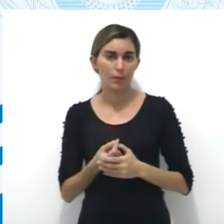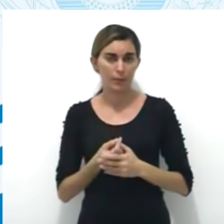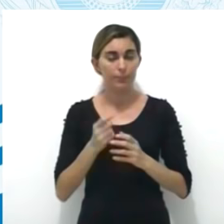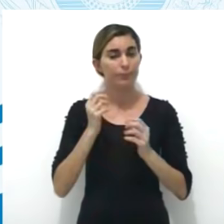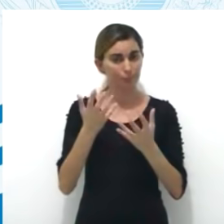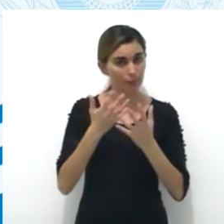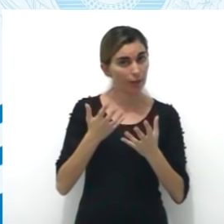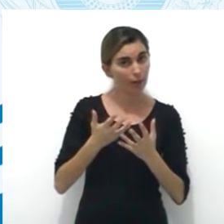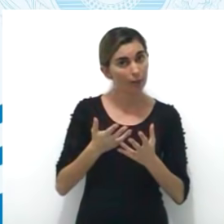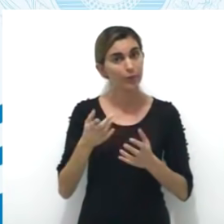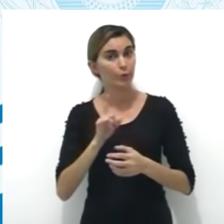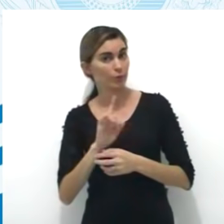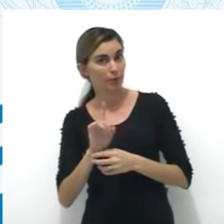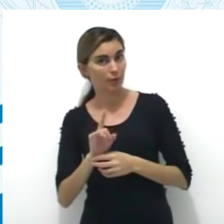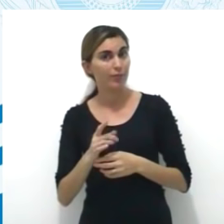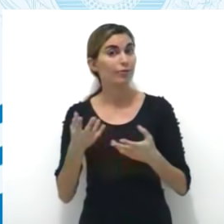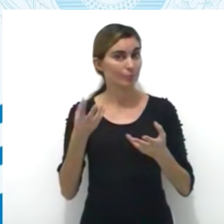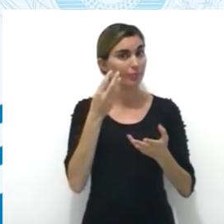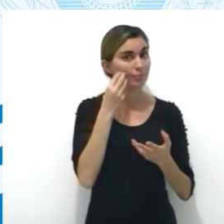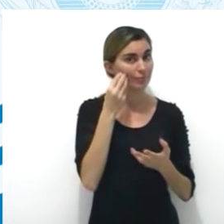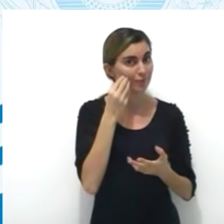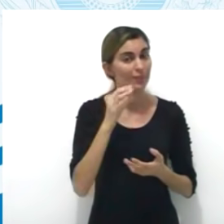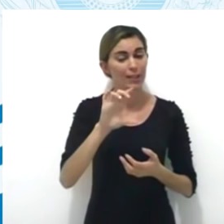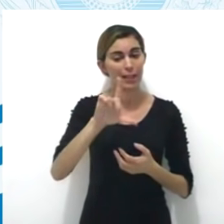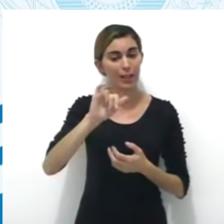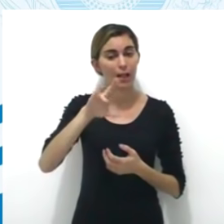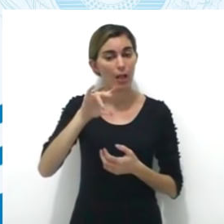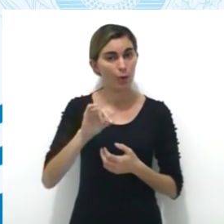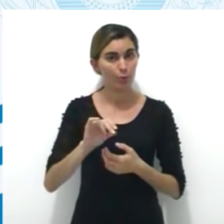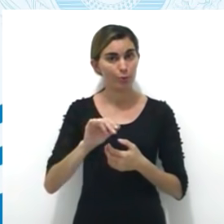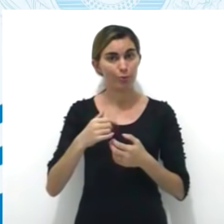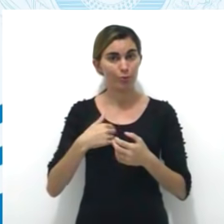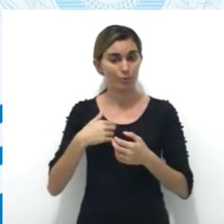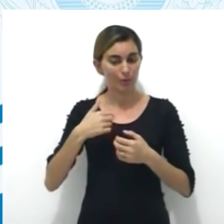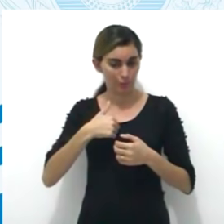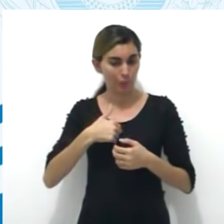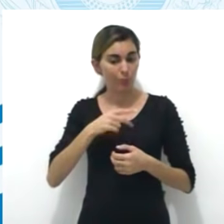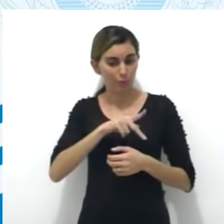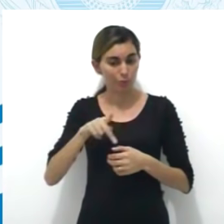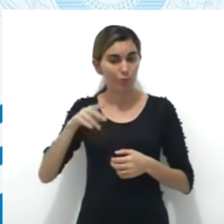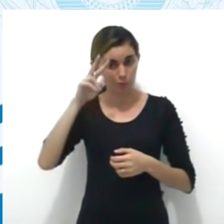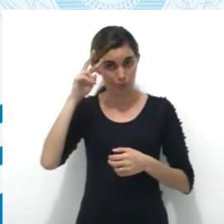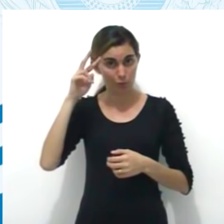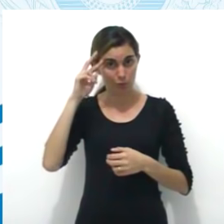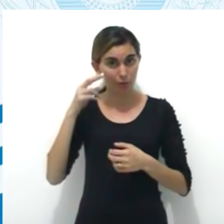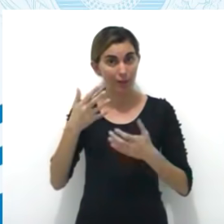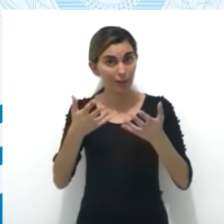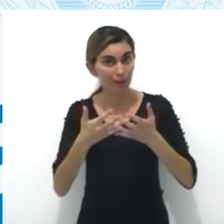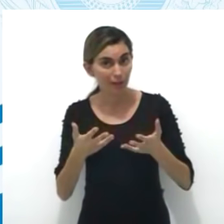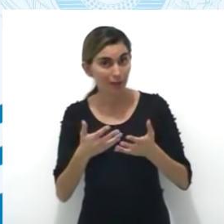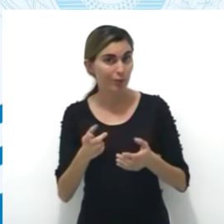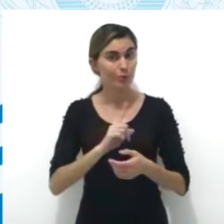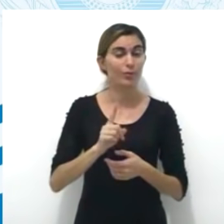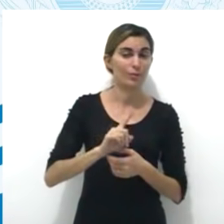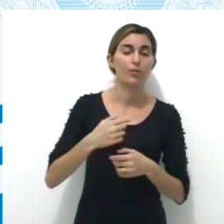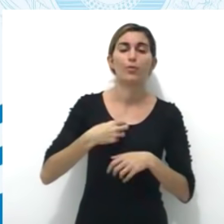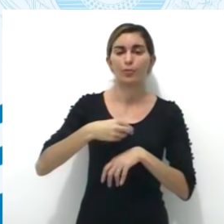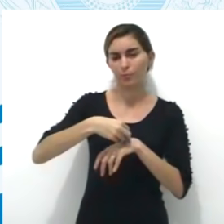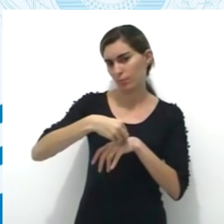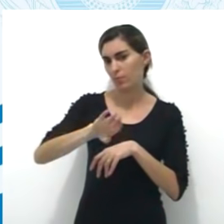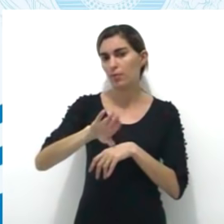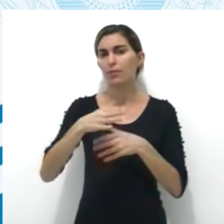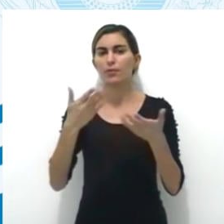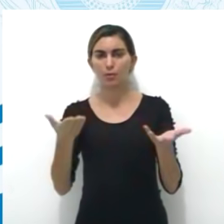homem. Queres ou não queres? É isso. Então, Cláudio Nascimento, professor de História, queres ou não queres, vai trazer